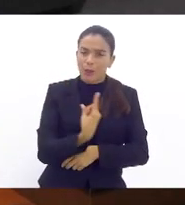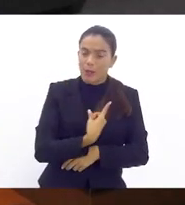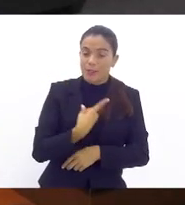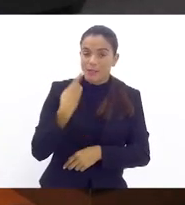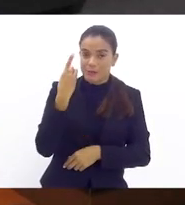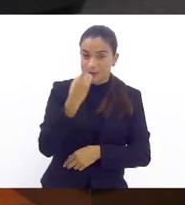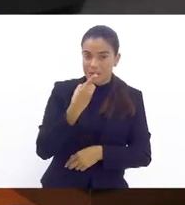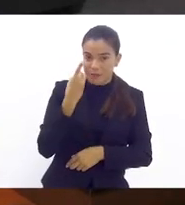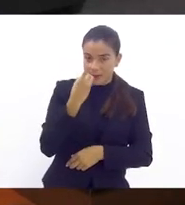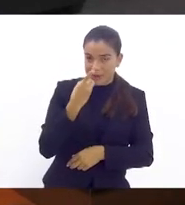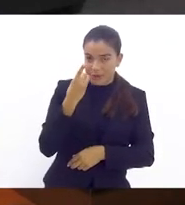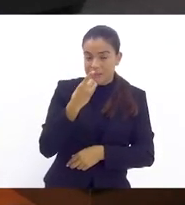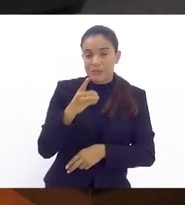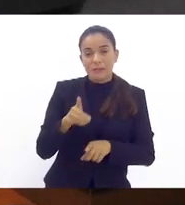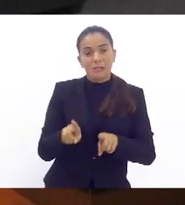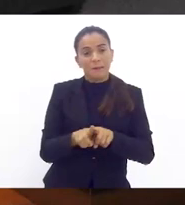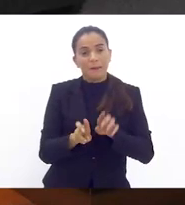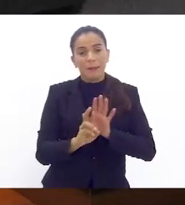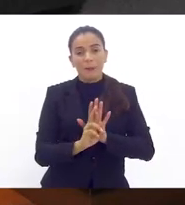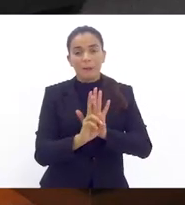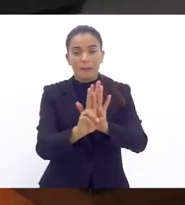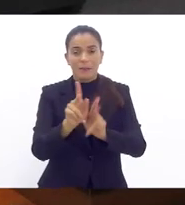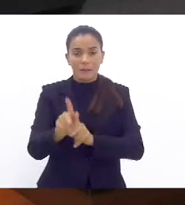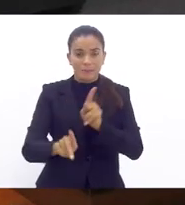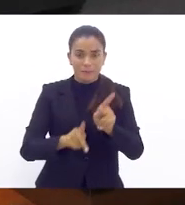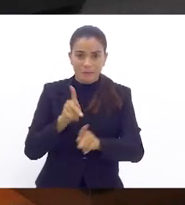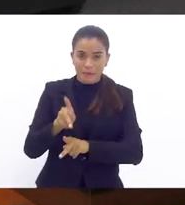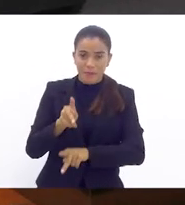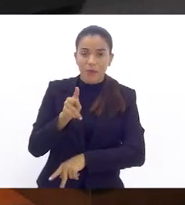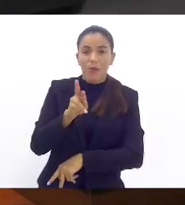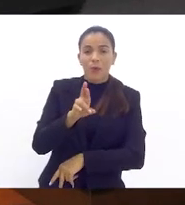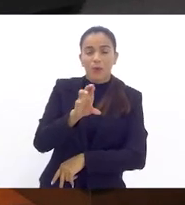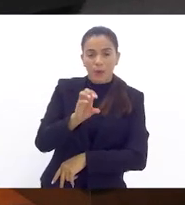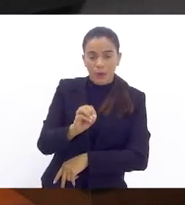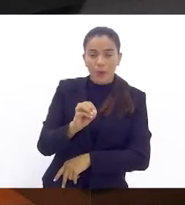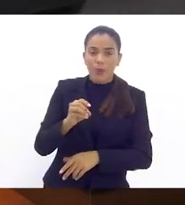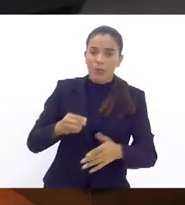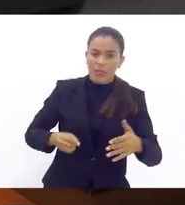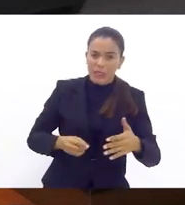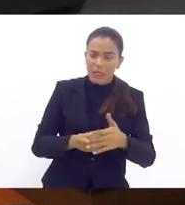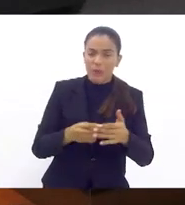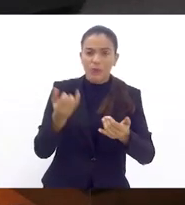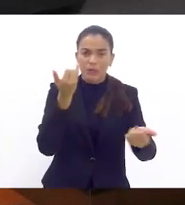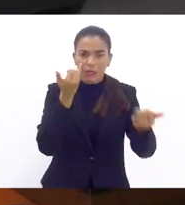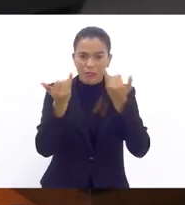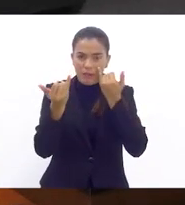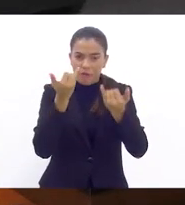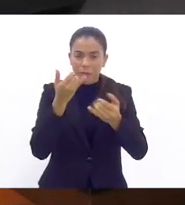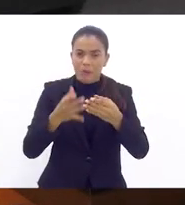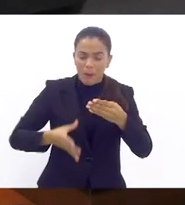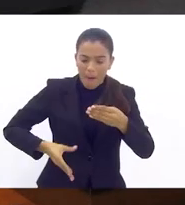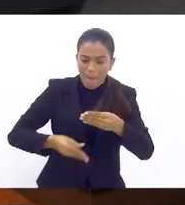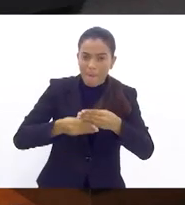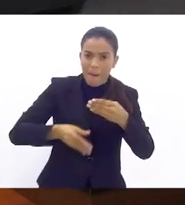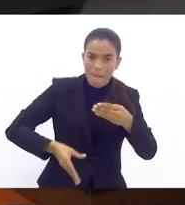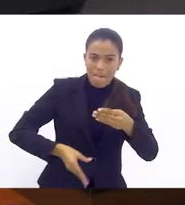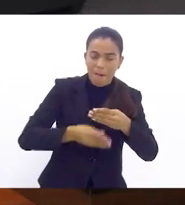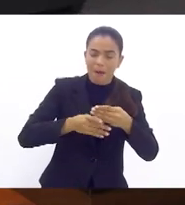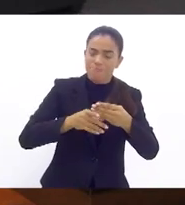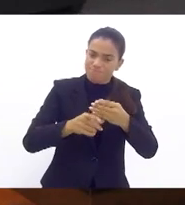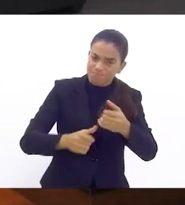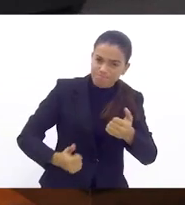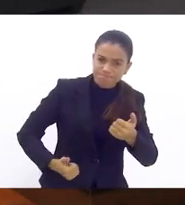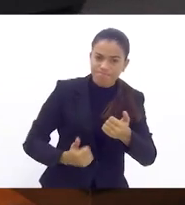deputados, representantes do povo do Estado do Rio de Janeiro, denúncias, informações e subsídios para que